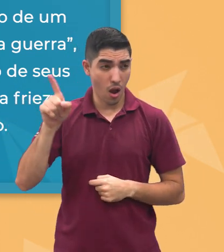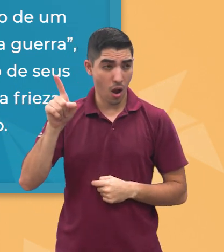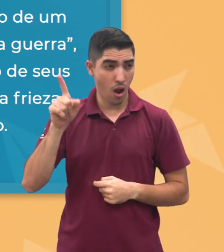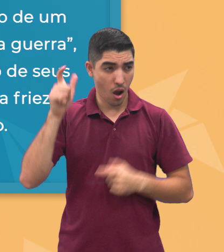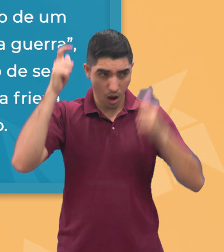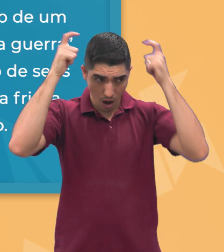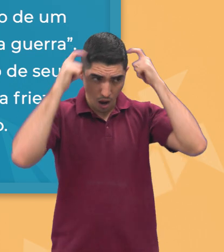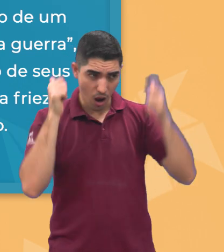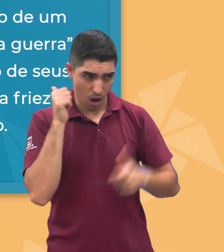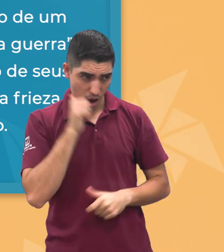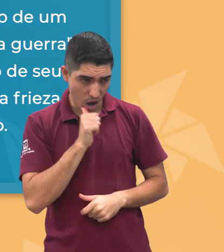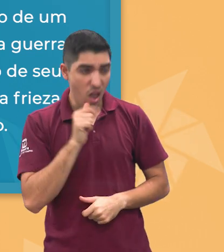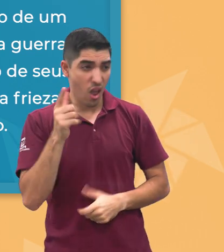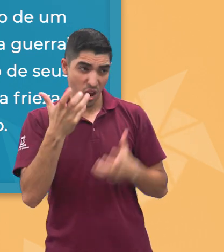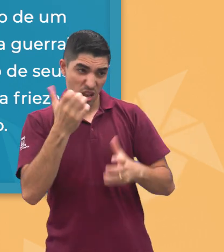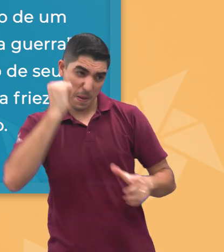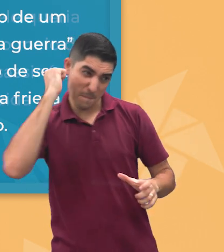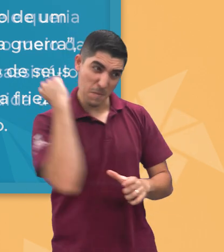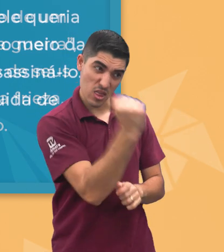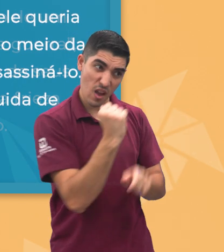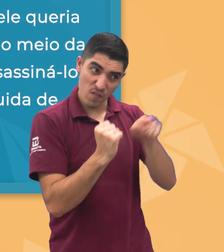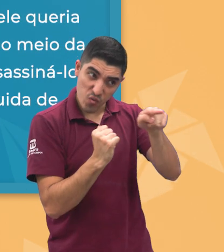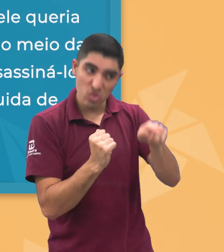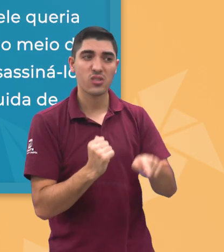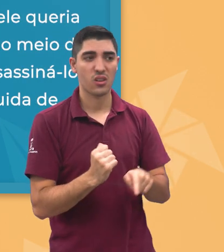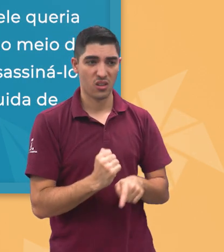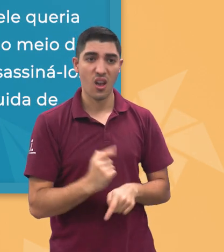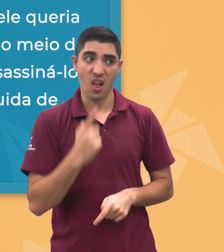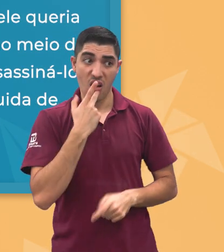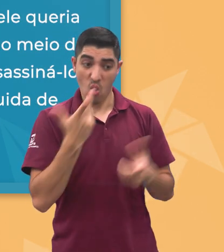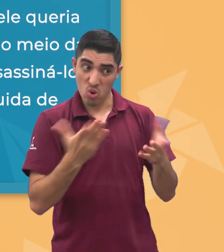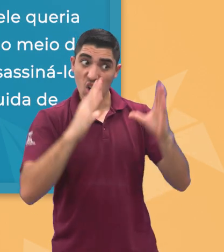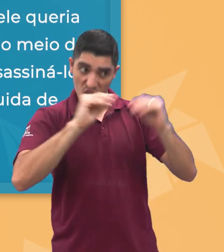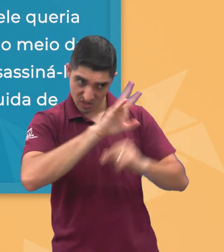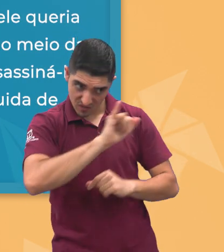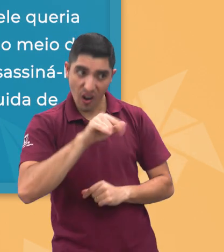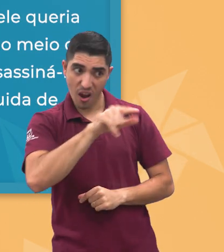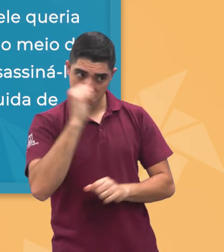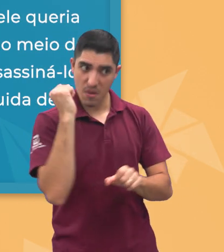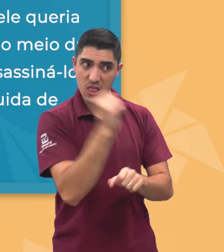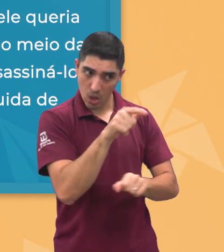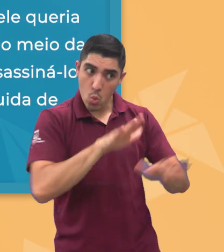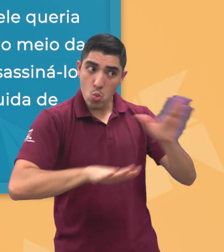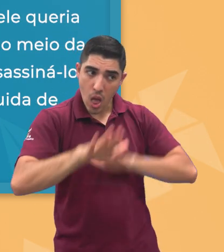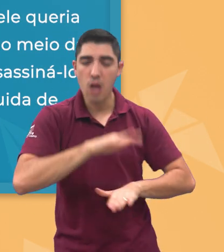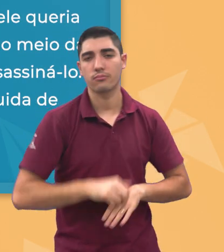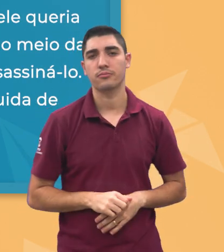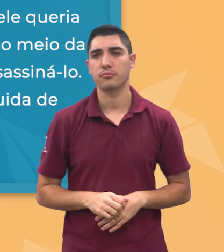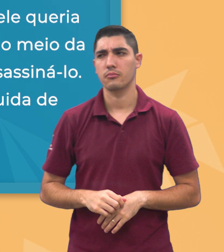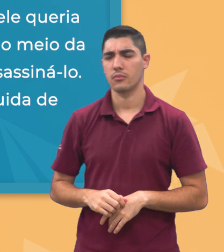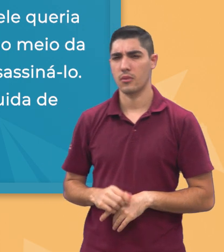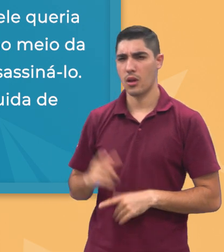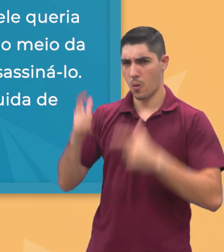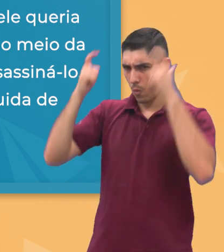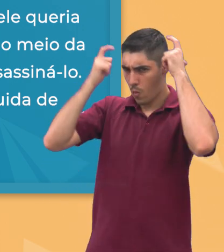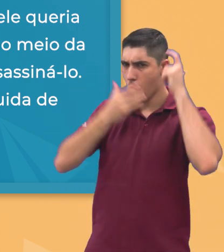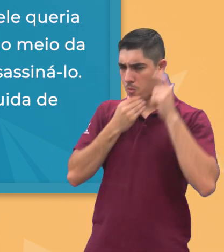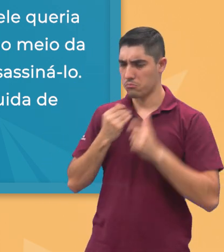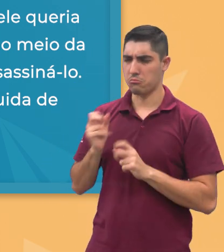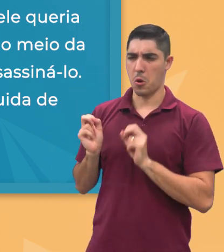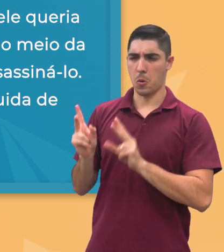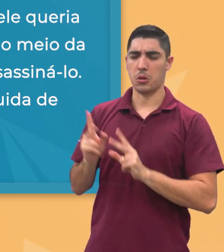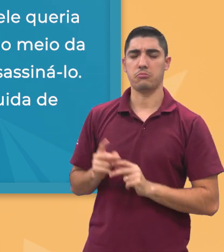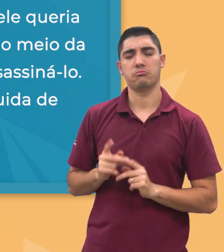esta noite. E a noite veio. O rei deitou-se, fingiu dormir e viu logo